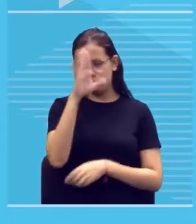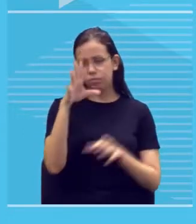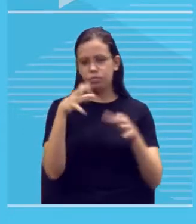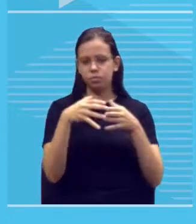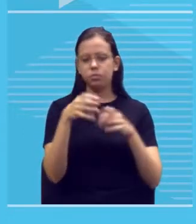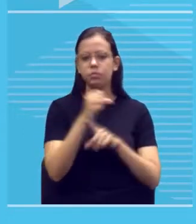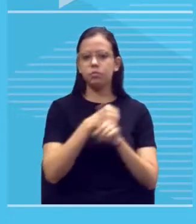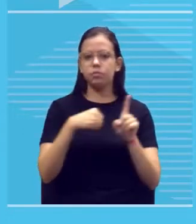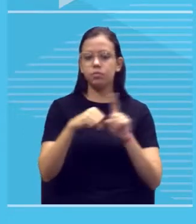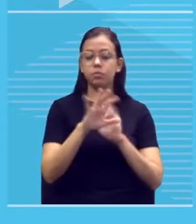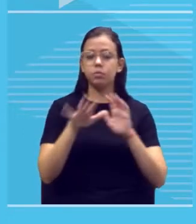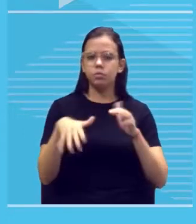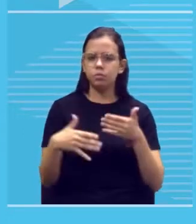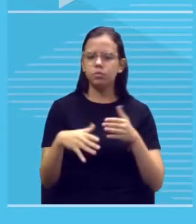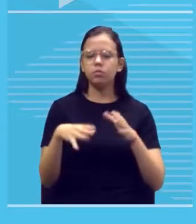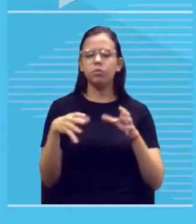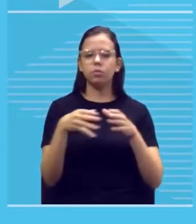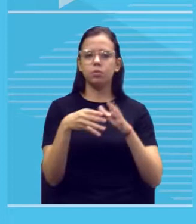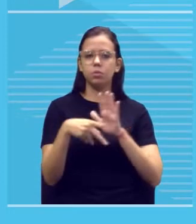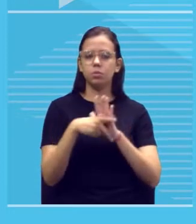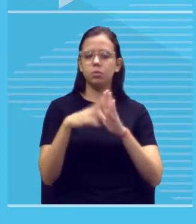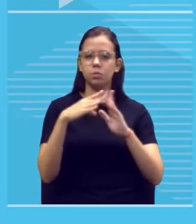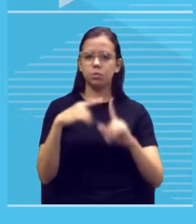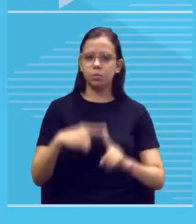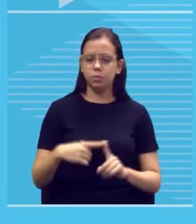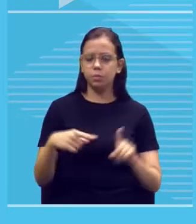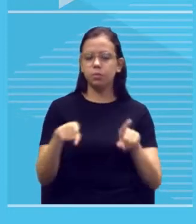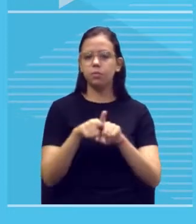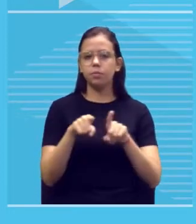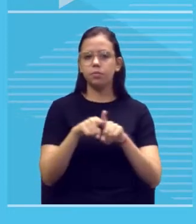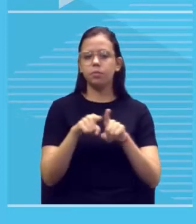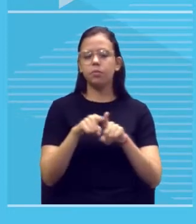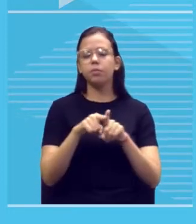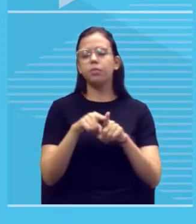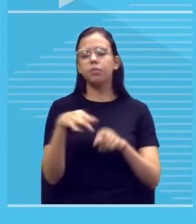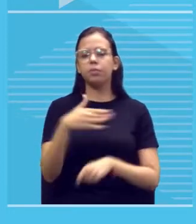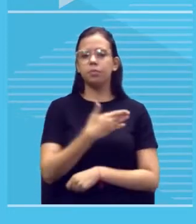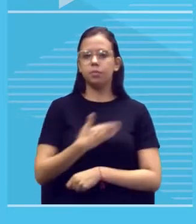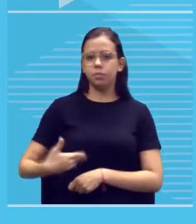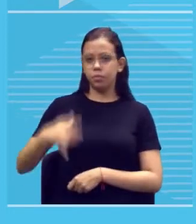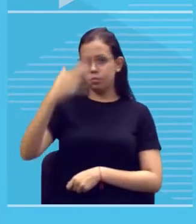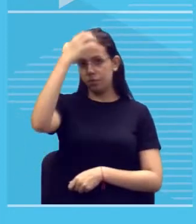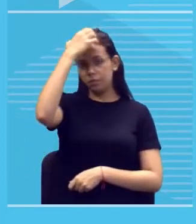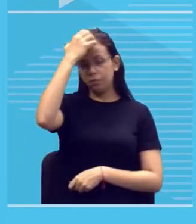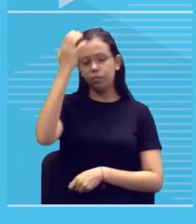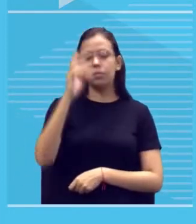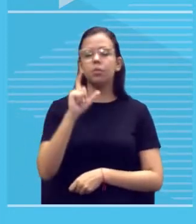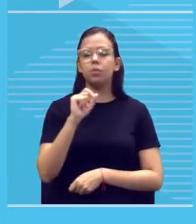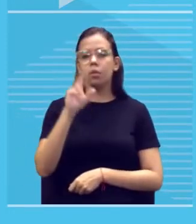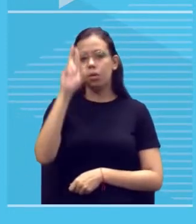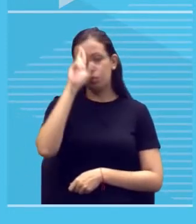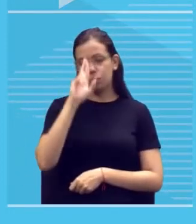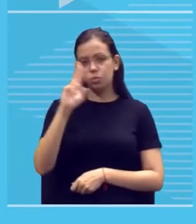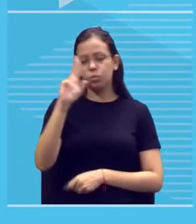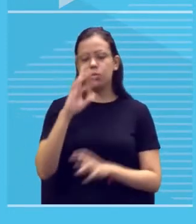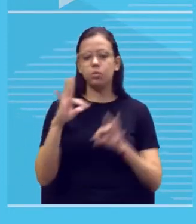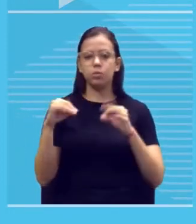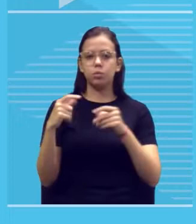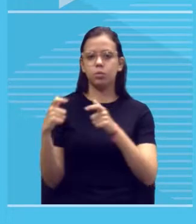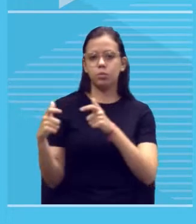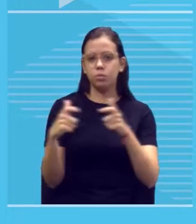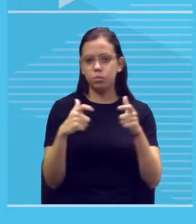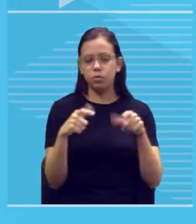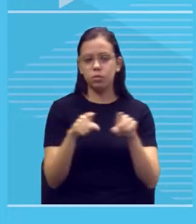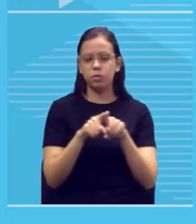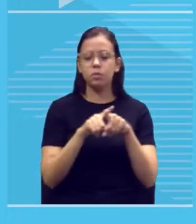monarquia monarquia junto com clero eram praticamente os donos dos lugares dos